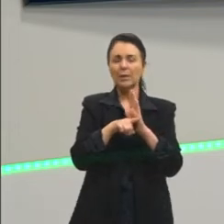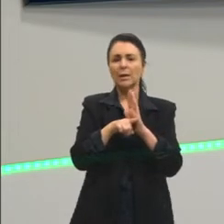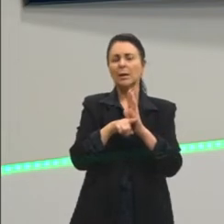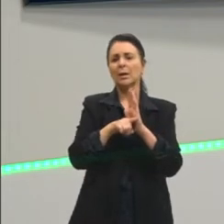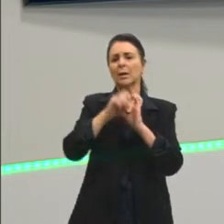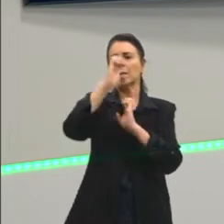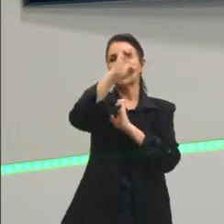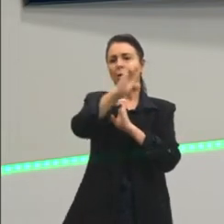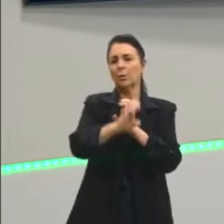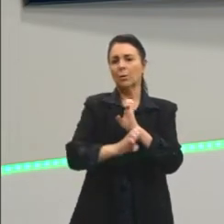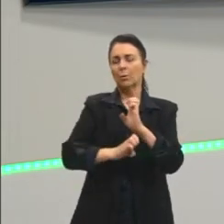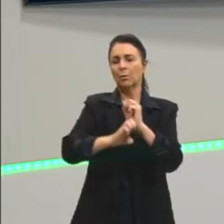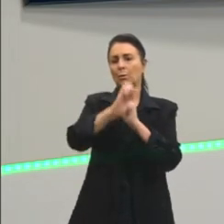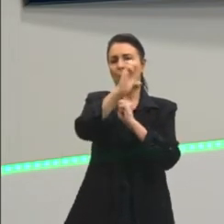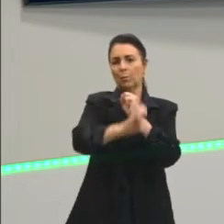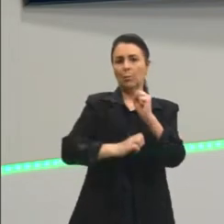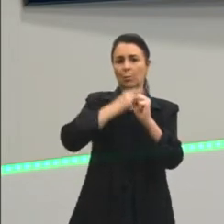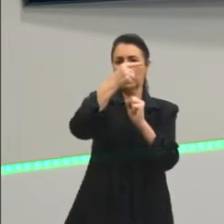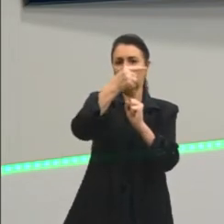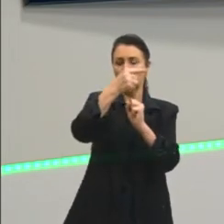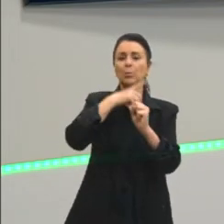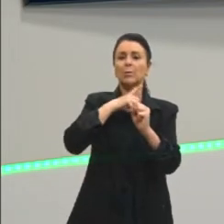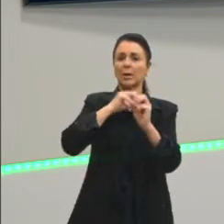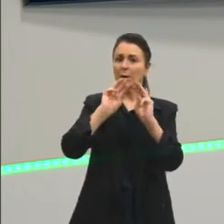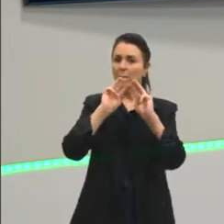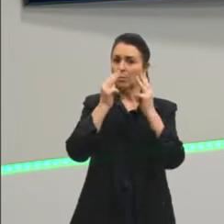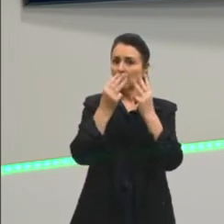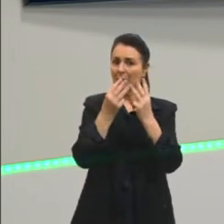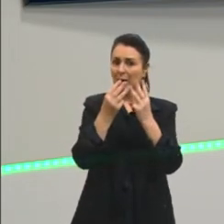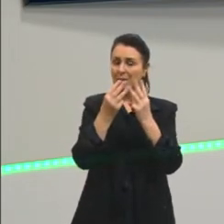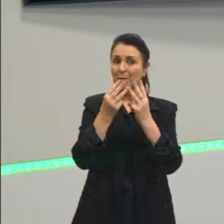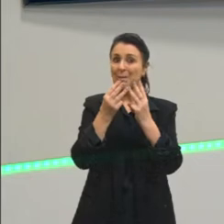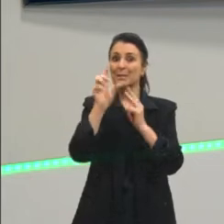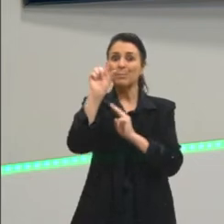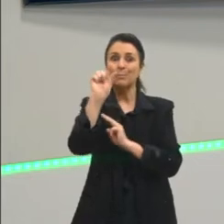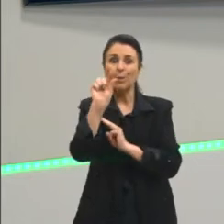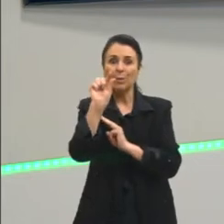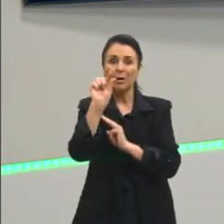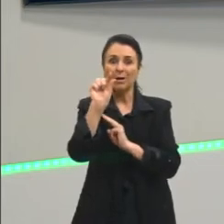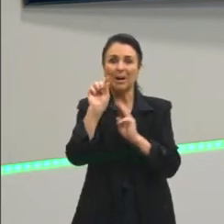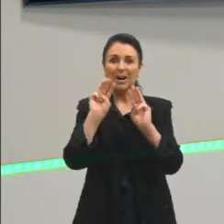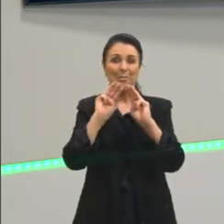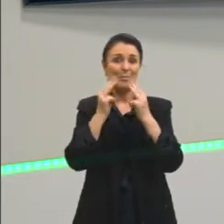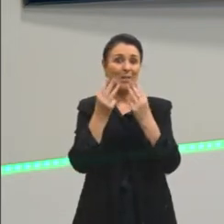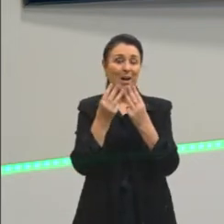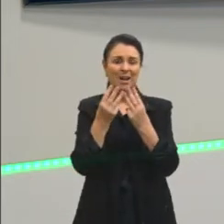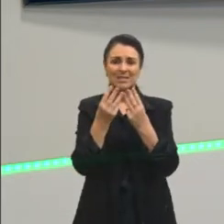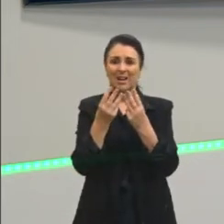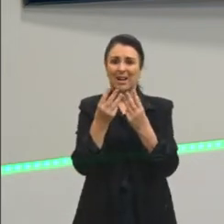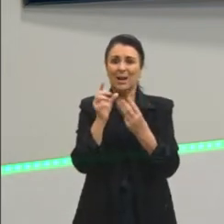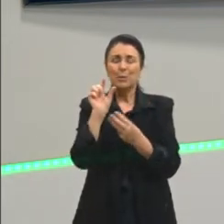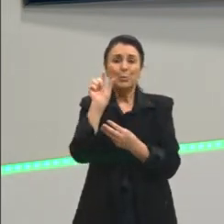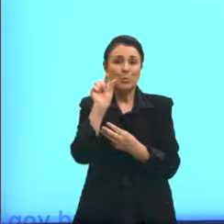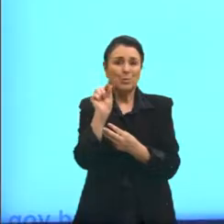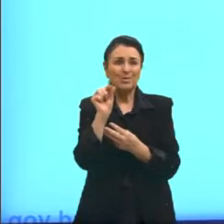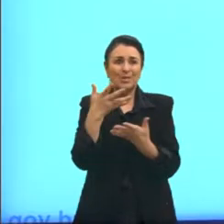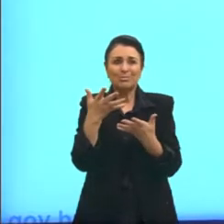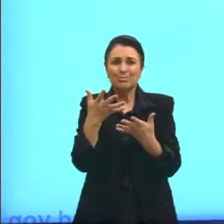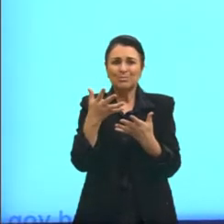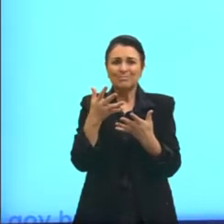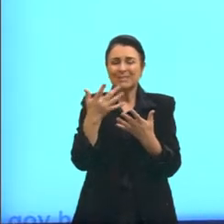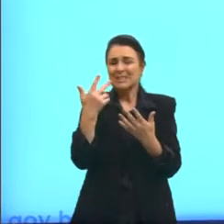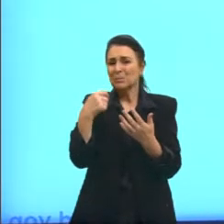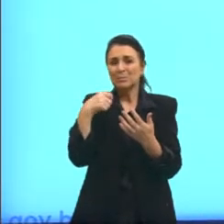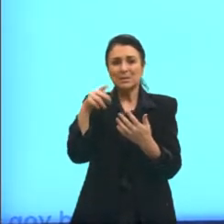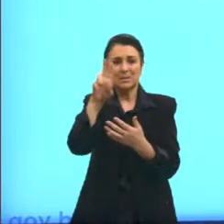que o elétron se ele tem massa mas a massa dele é desprezível é insignificante se compararmos com as